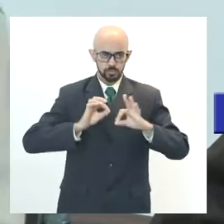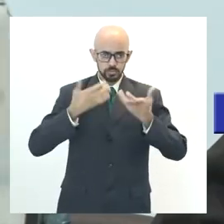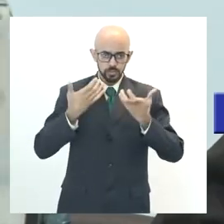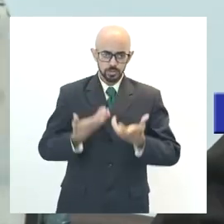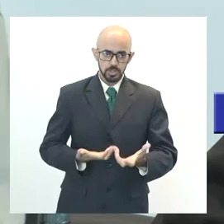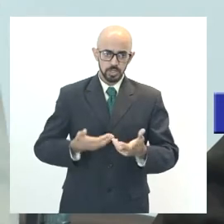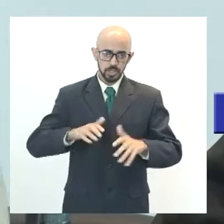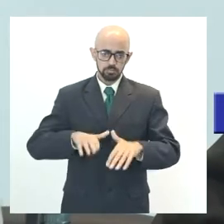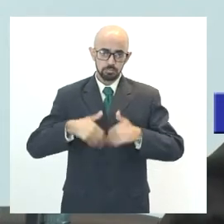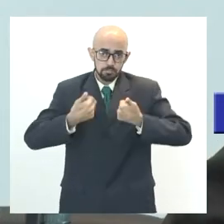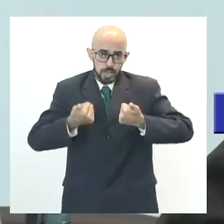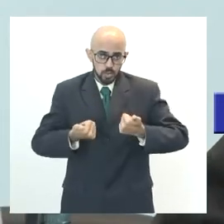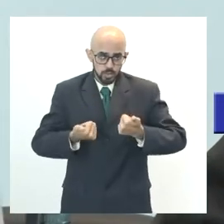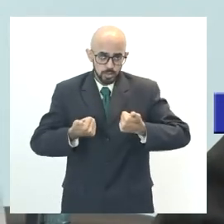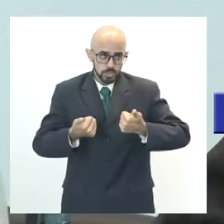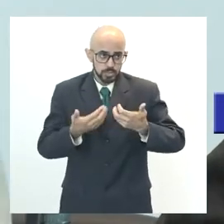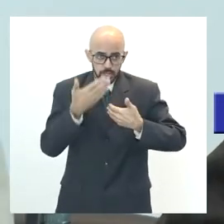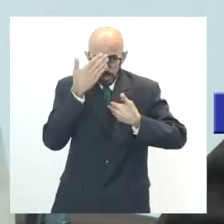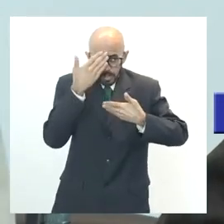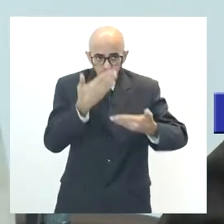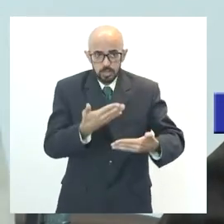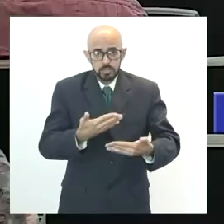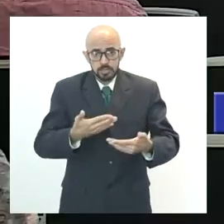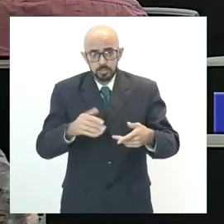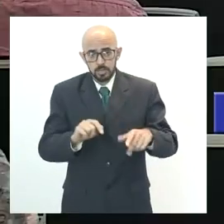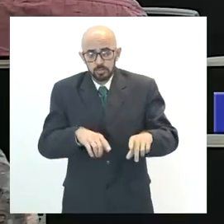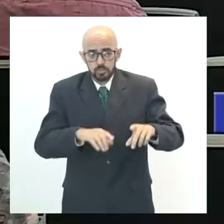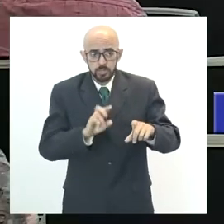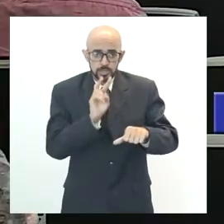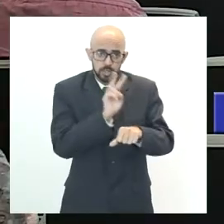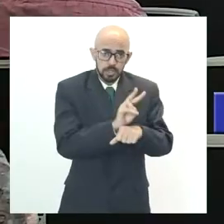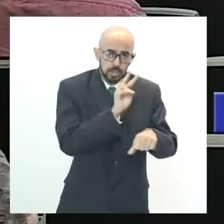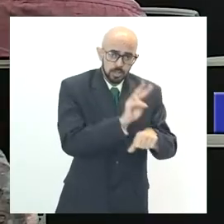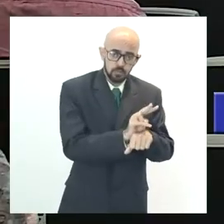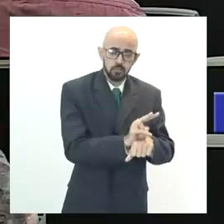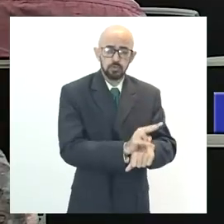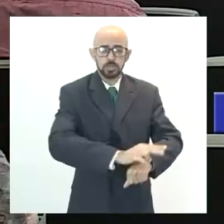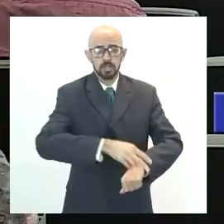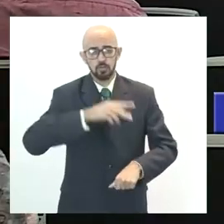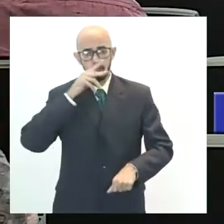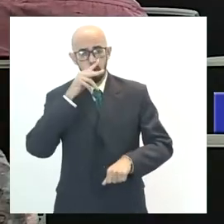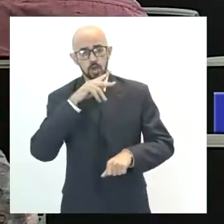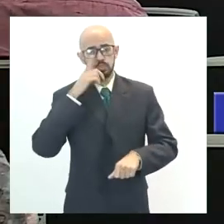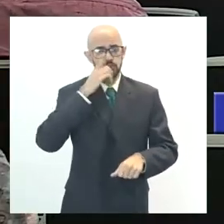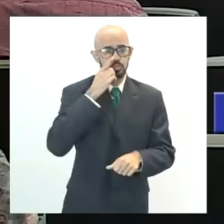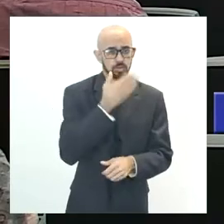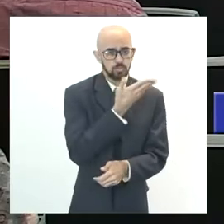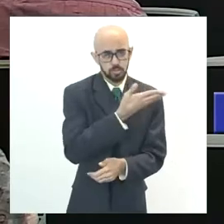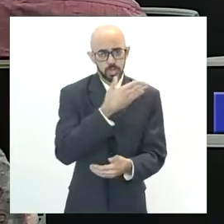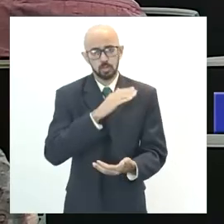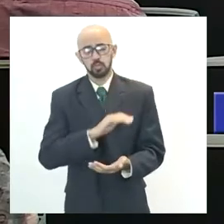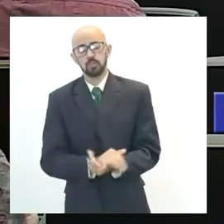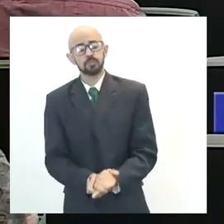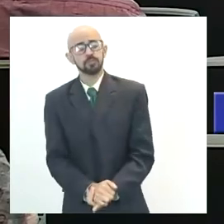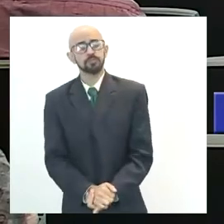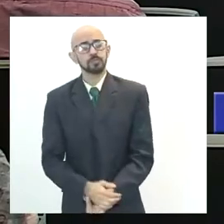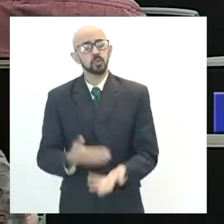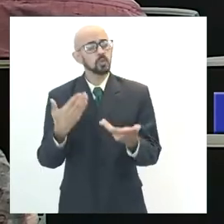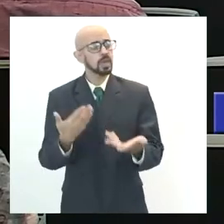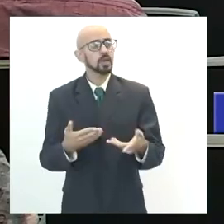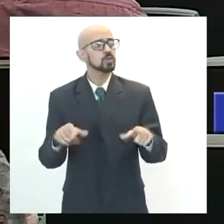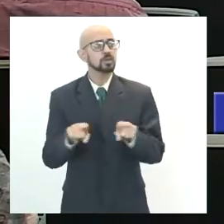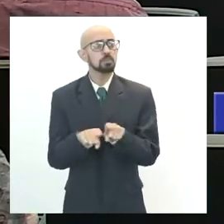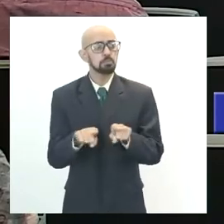para todos agradecemos essa defesa imbatível' do deputado Eu queria